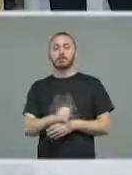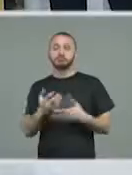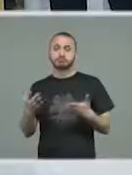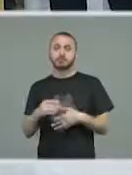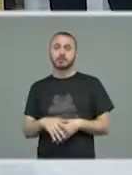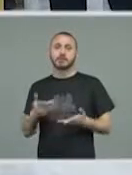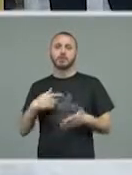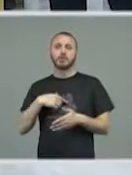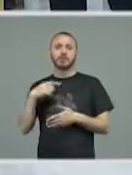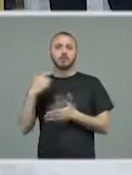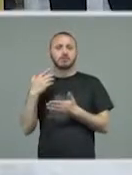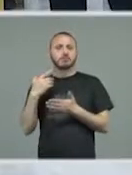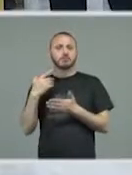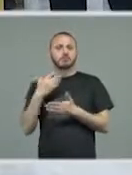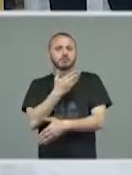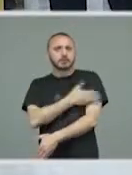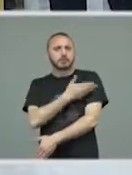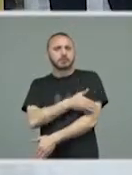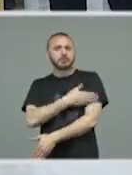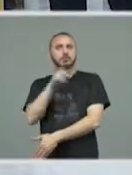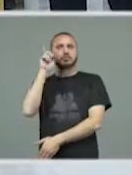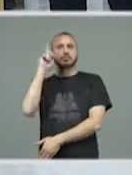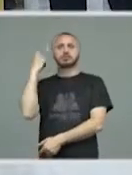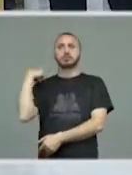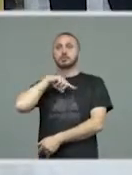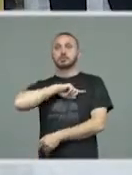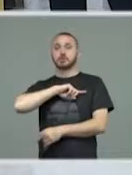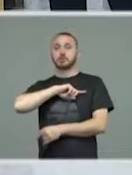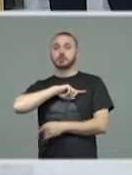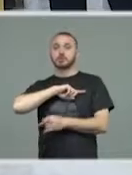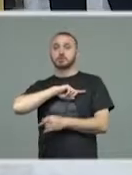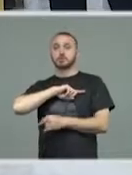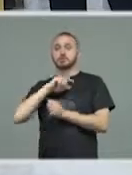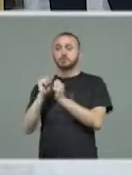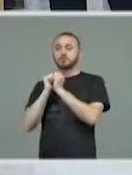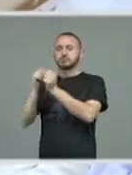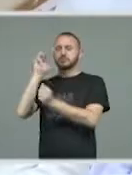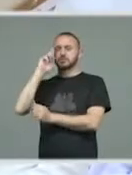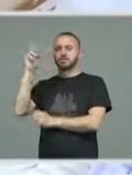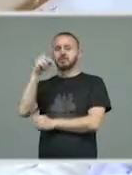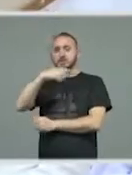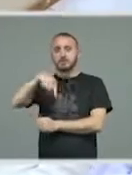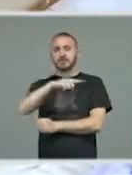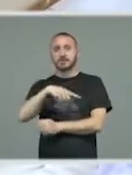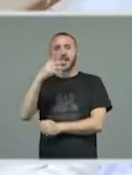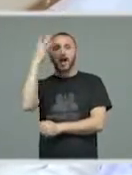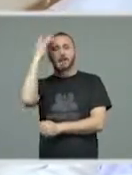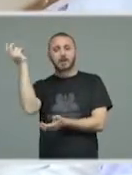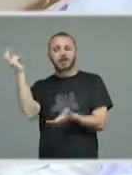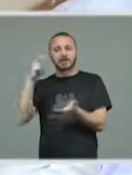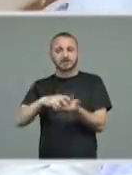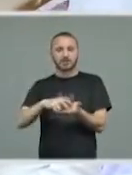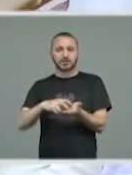esse exercício de estar na presença do Senhor, é quando amanhã cedo, você cansado ainda das 24 horas, pegar o ônibus,